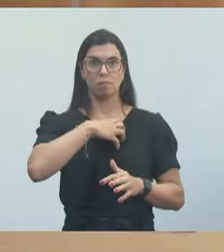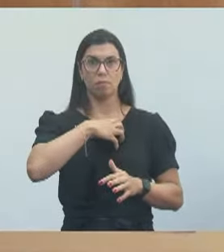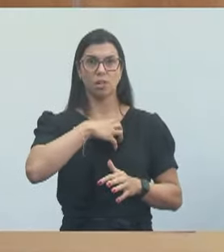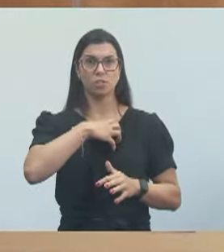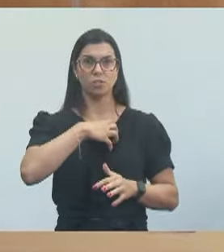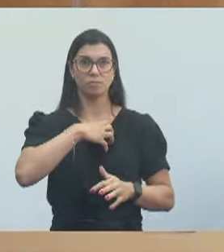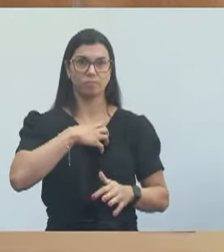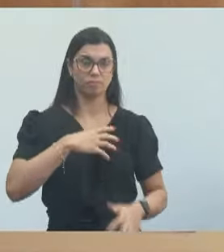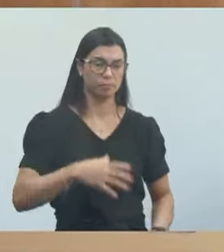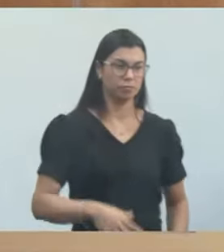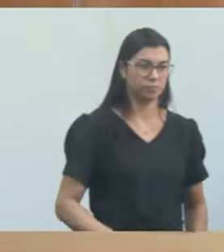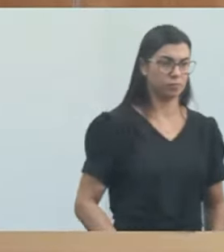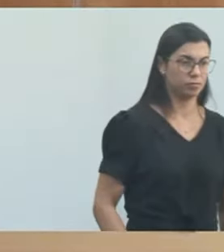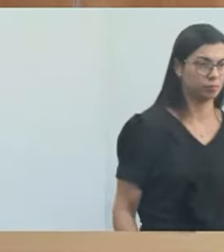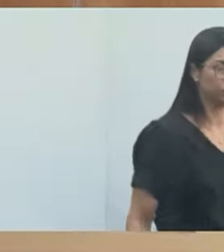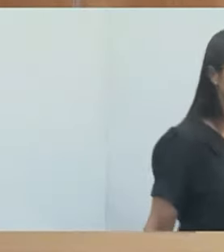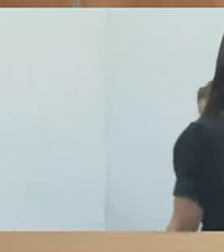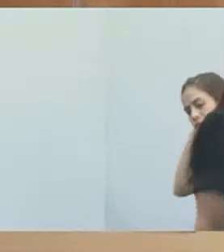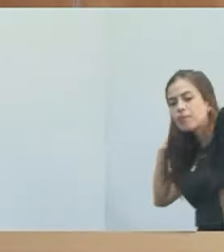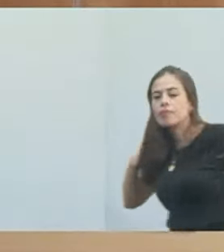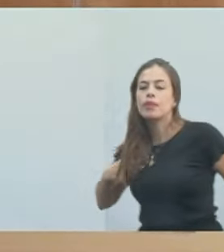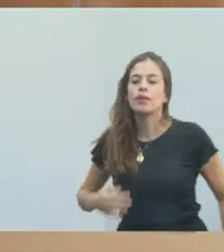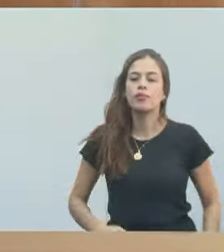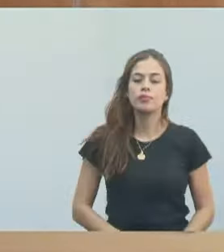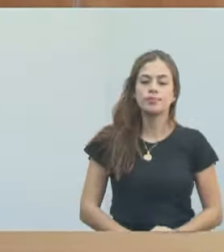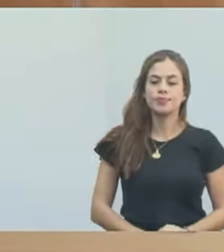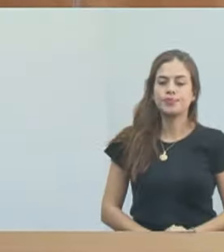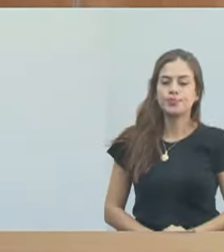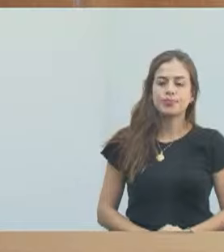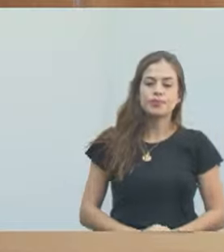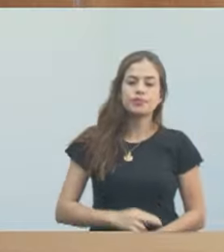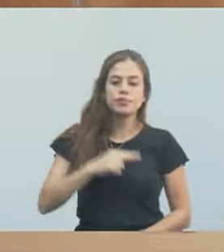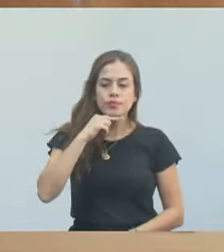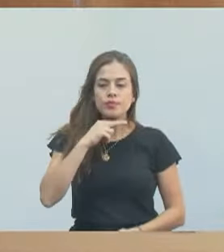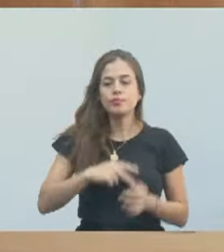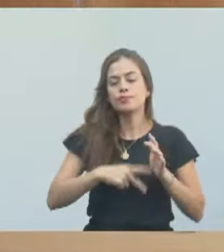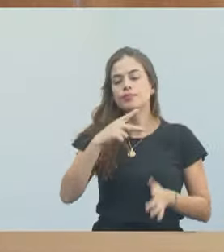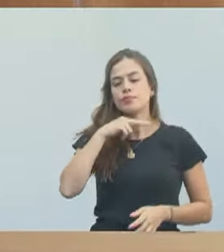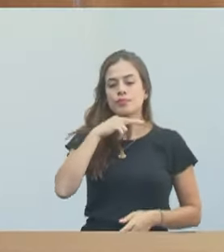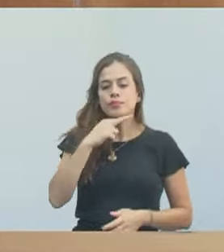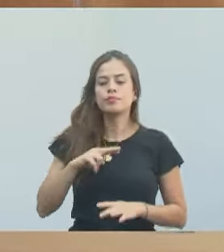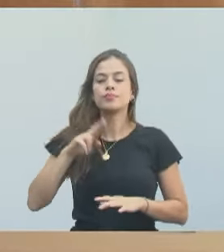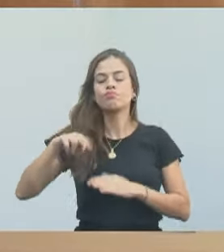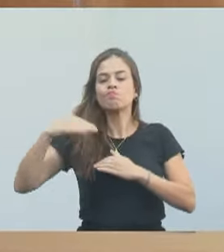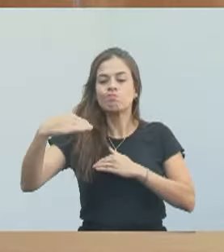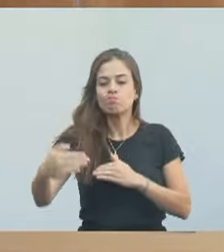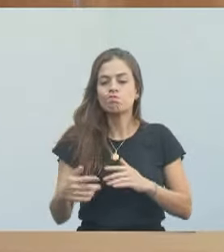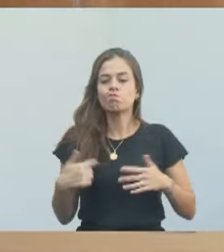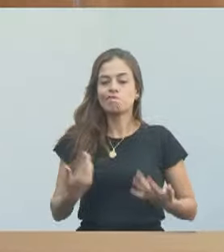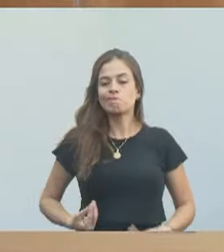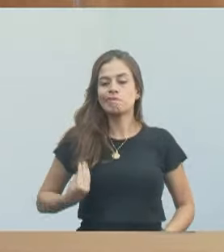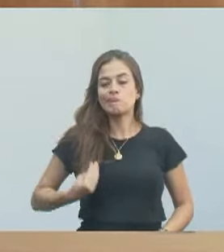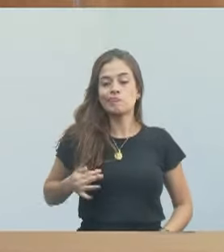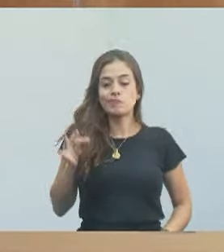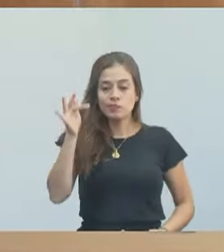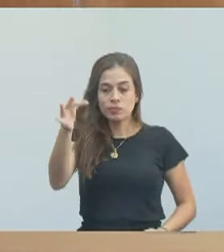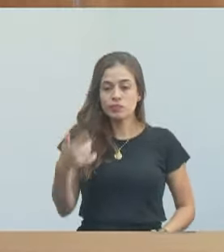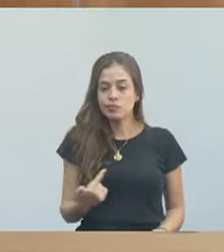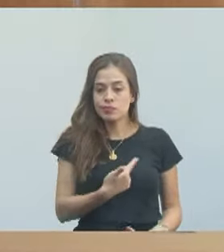filhos, para os meus netos, bisnetos, tataranetos, que vão viver nessa cidade,